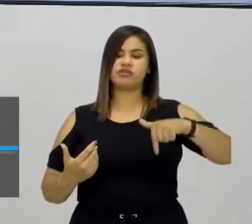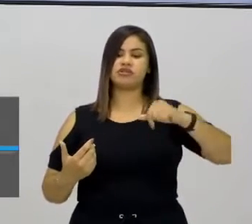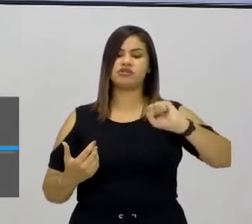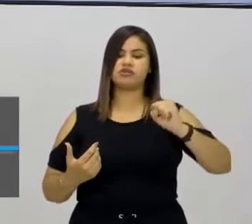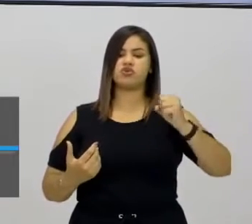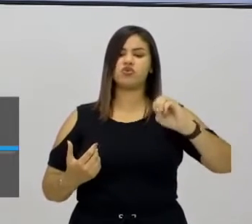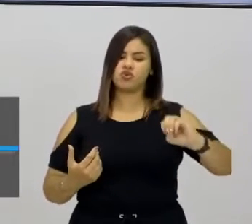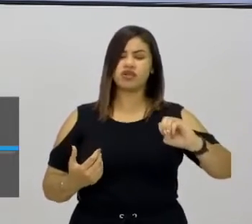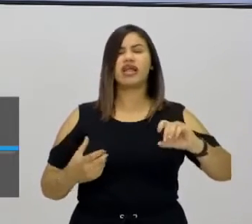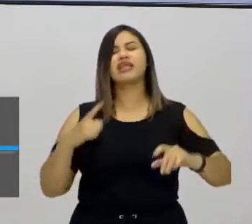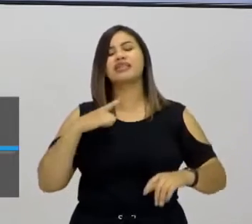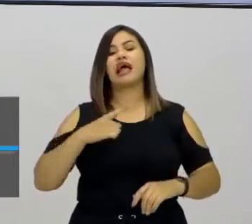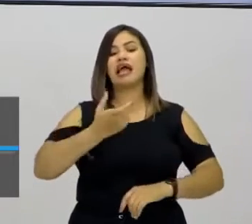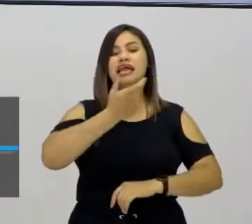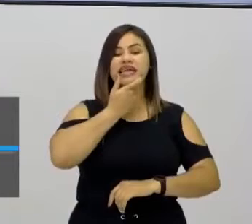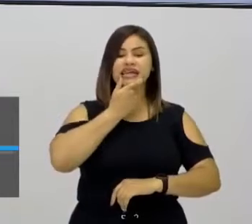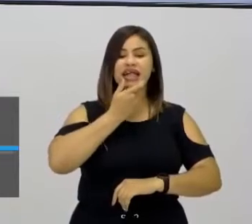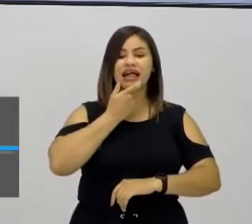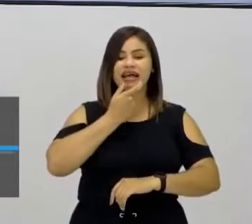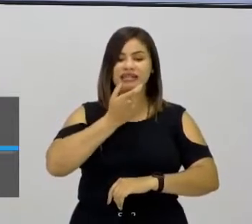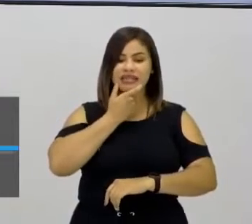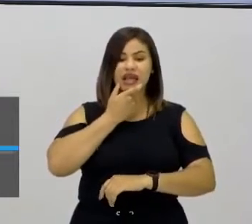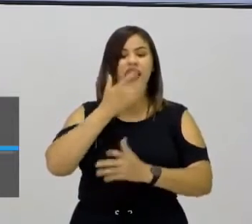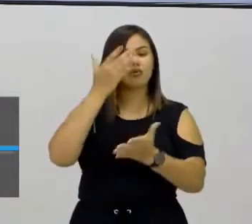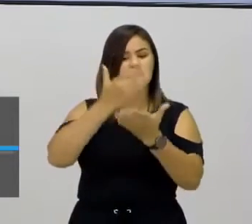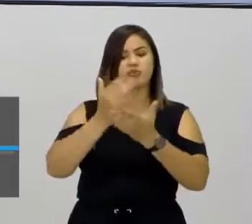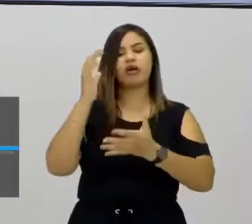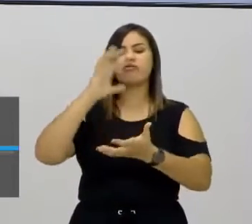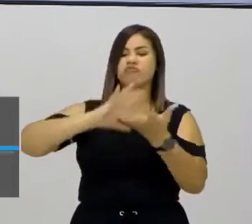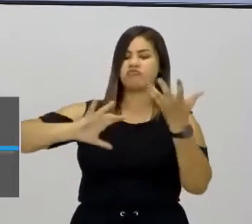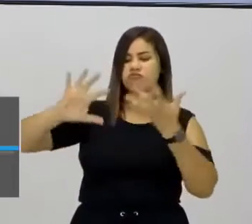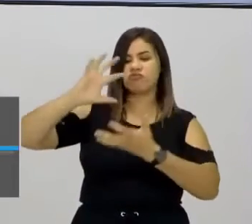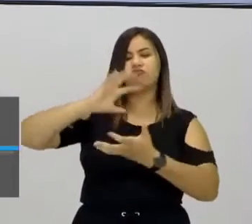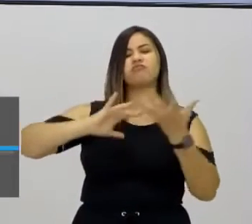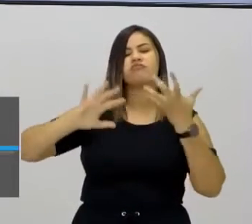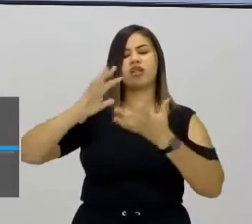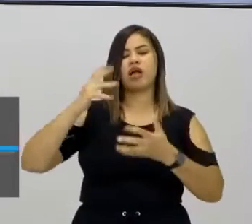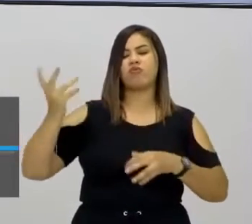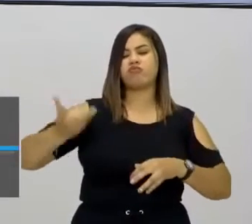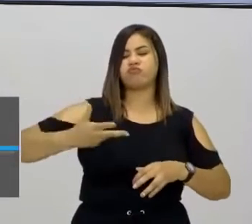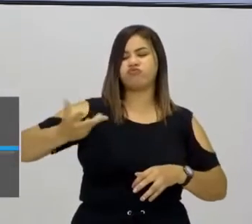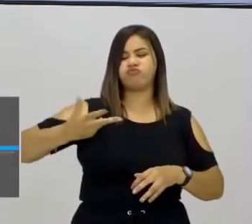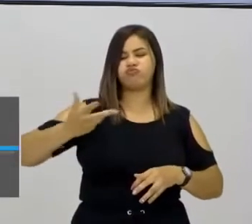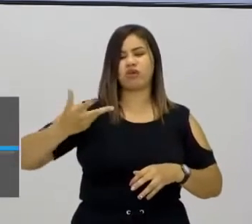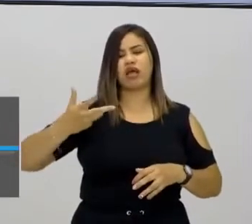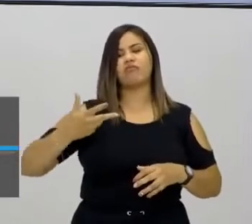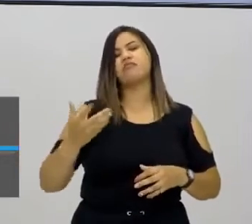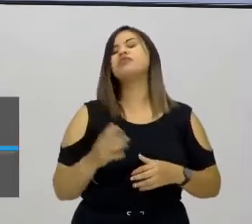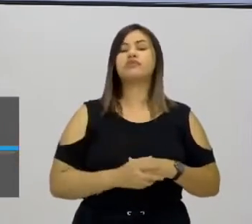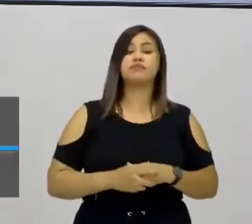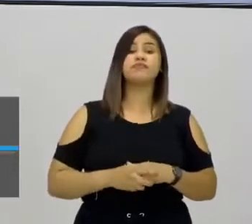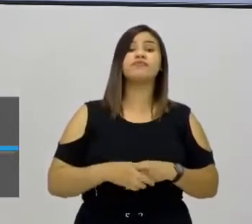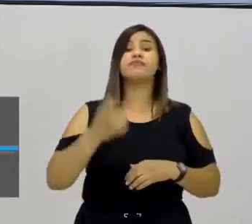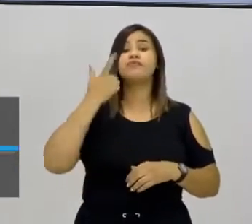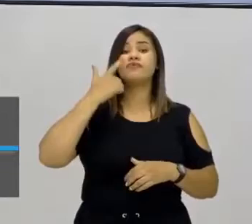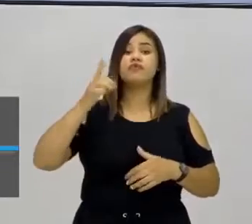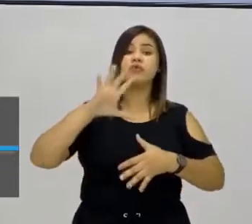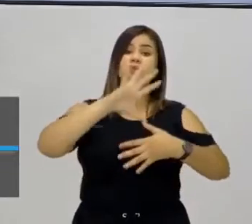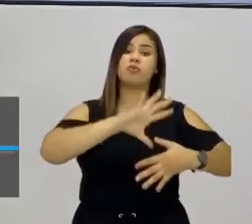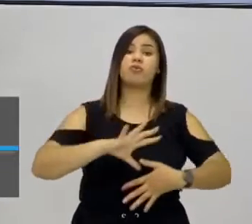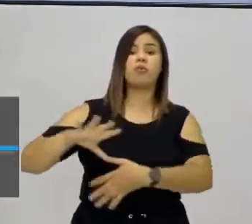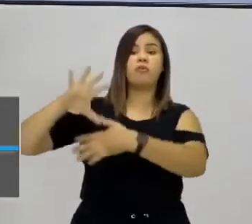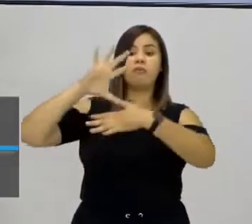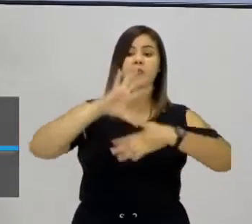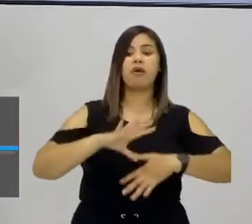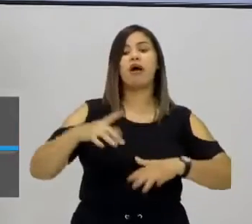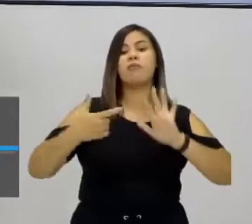industrialização na Inglaterra e esse processo aí começa a ser um processo mais acelerado. Então a gente viu lá o mapa, né, mostrando lá, né,